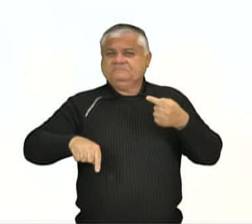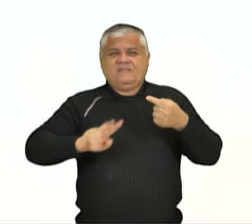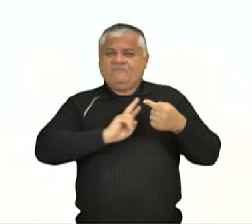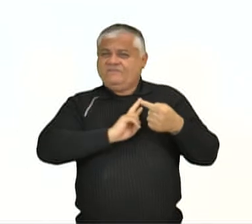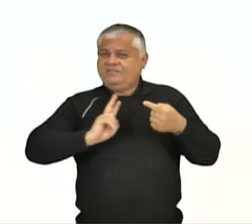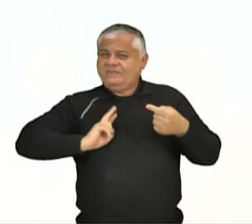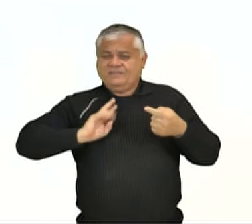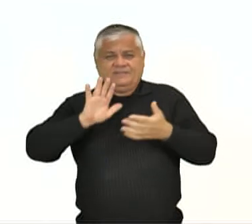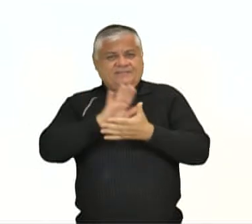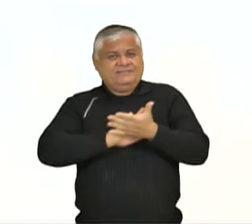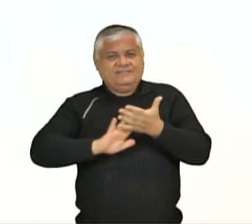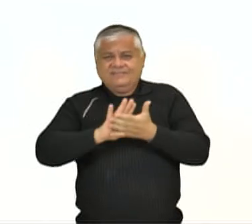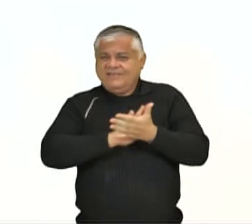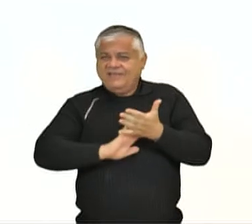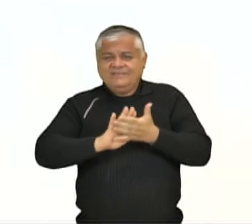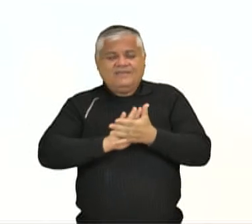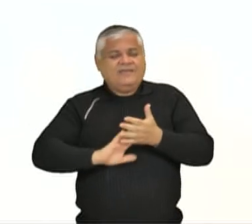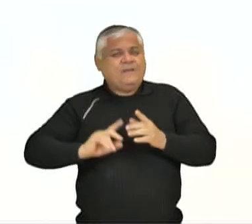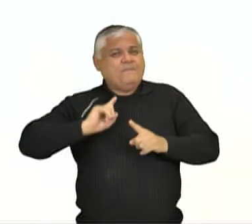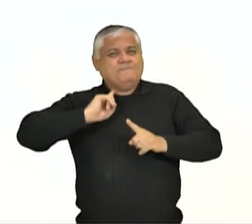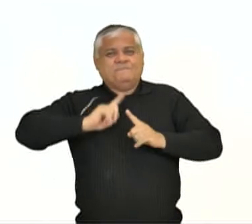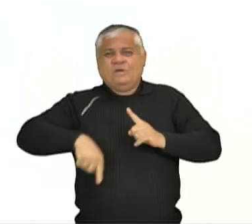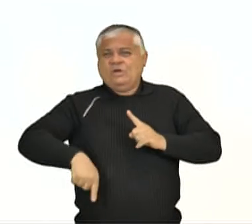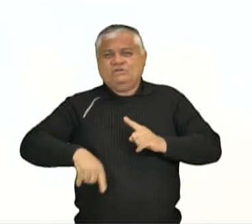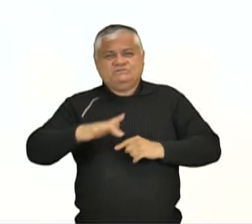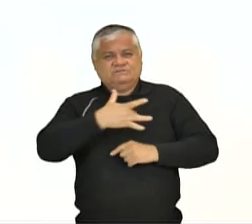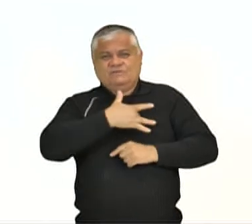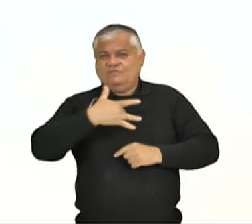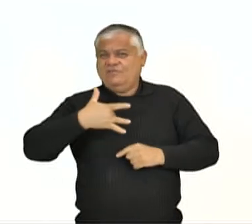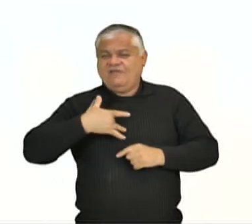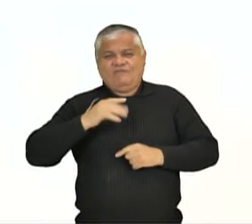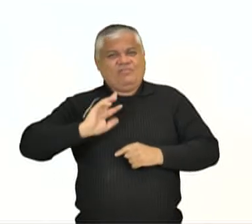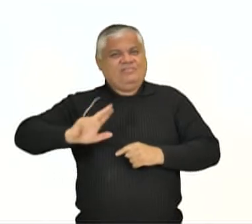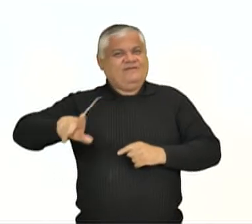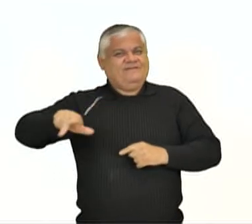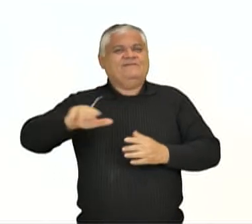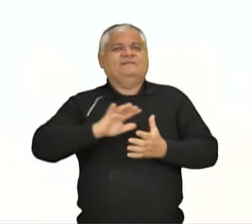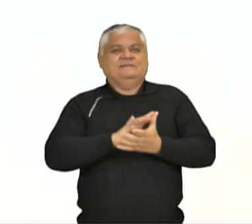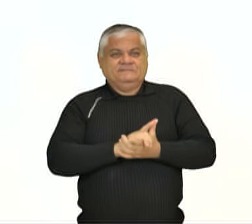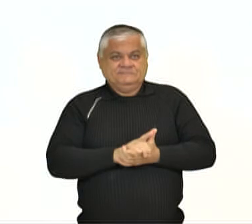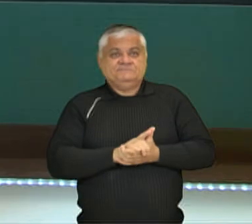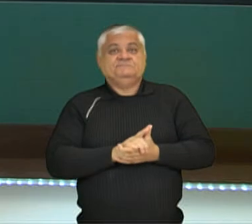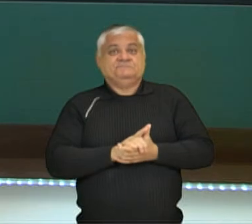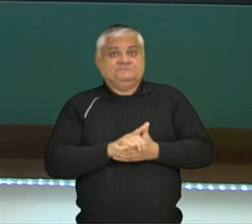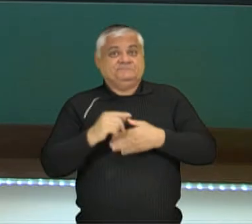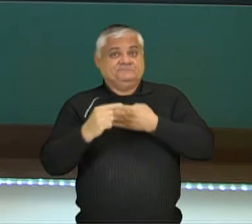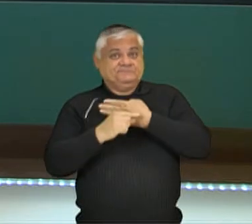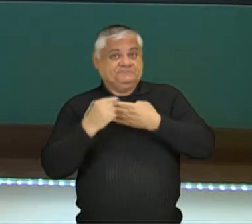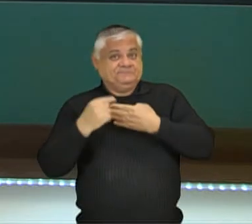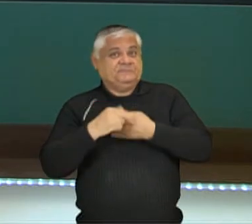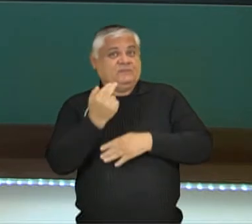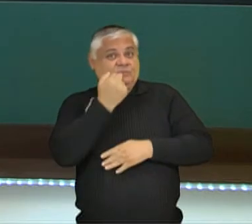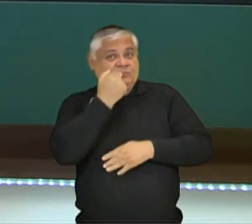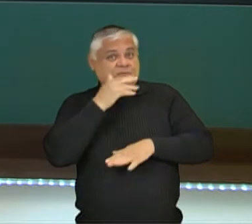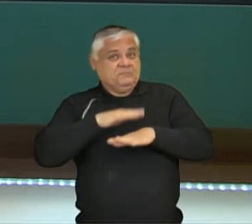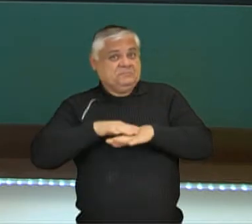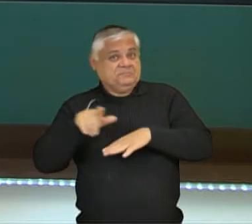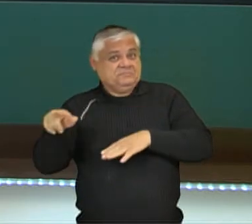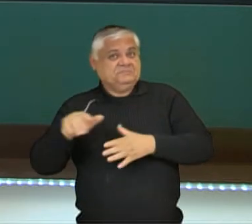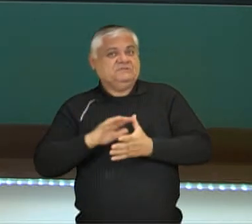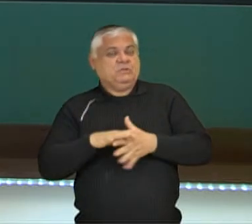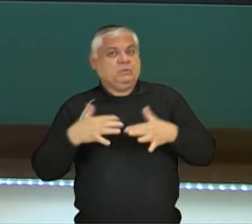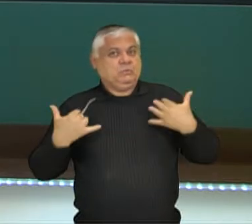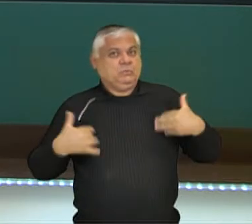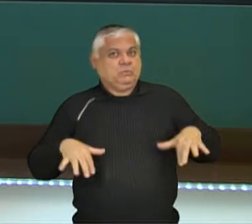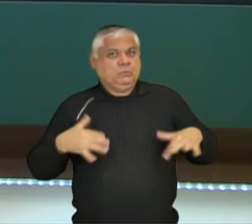e não pode ser considerado um alimento saudável, diz a nutricionista.